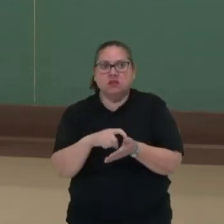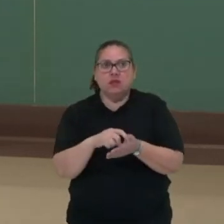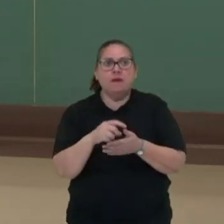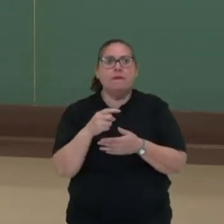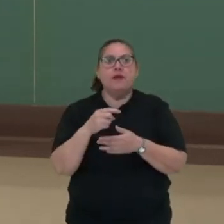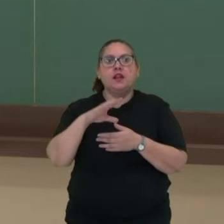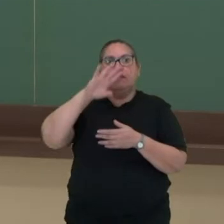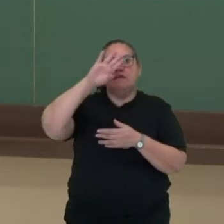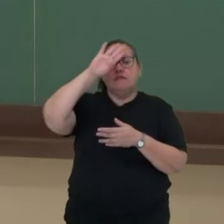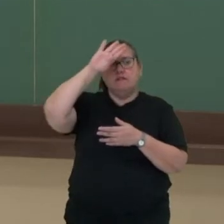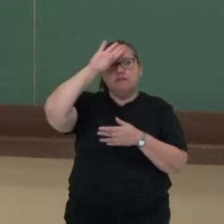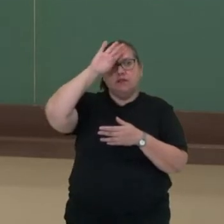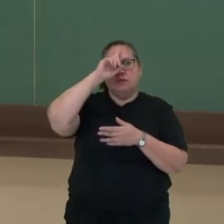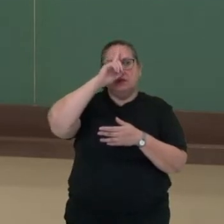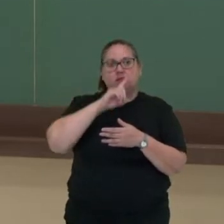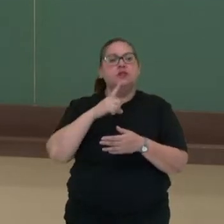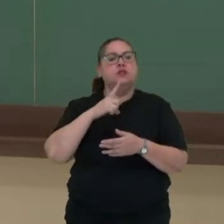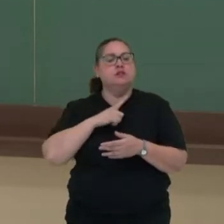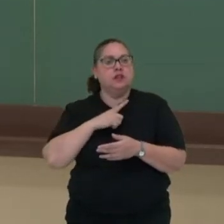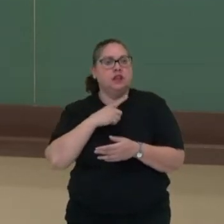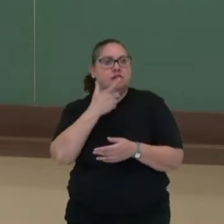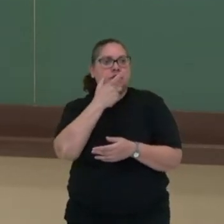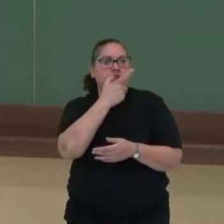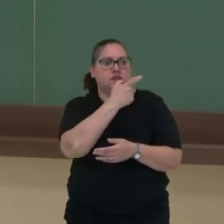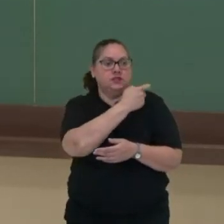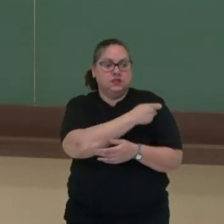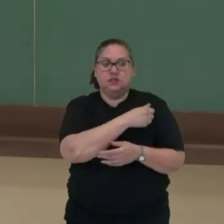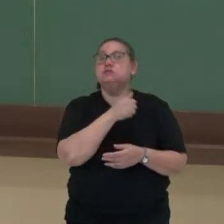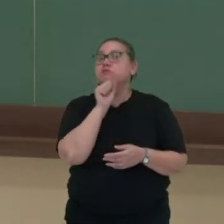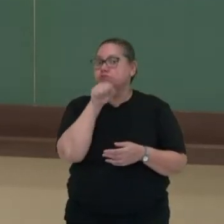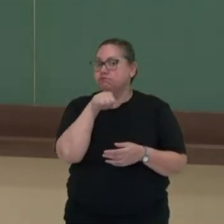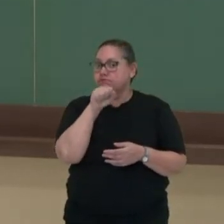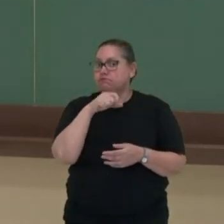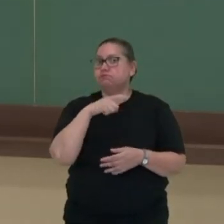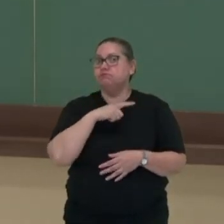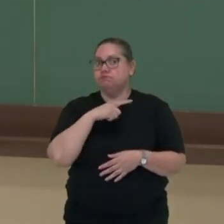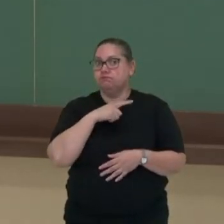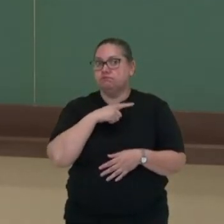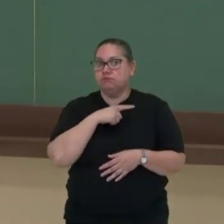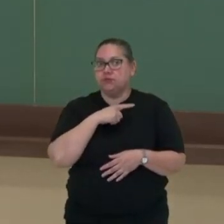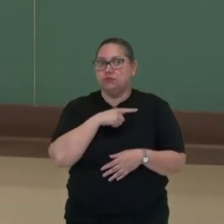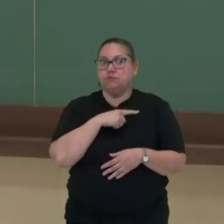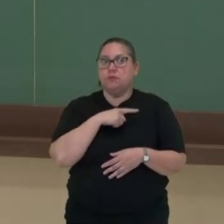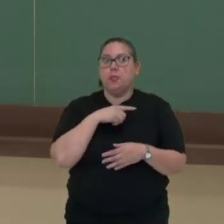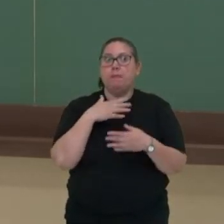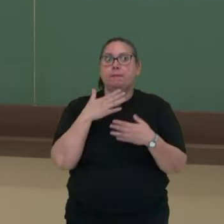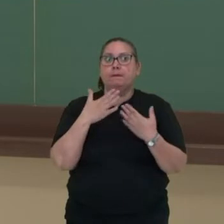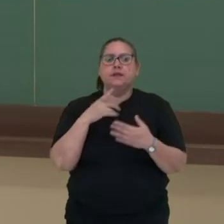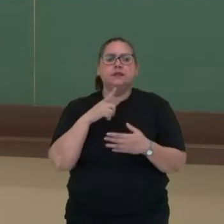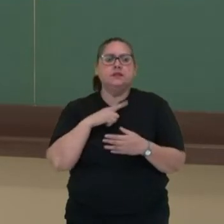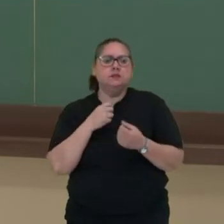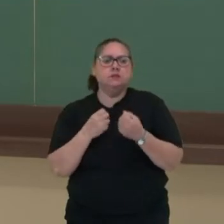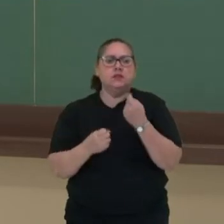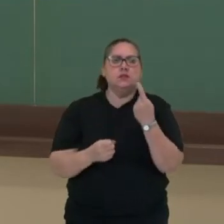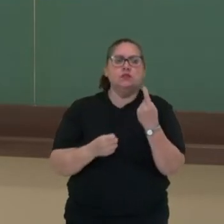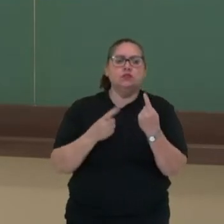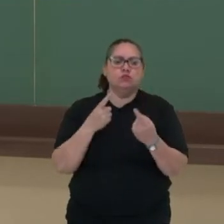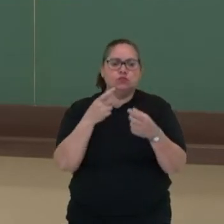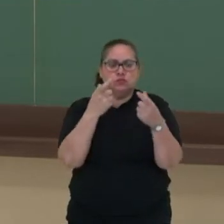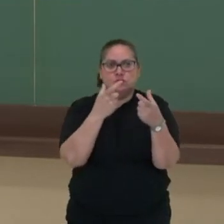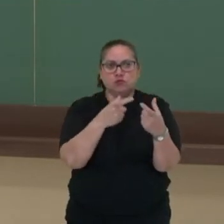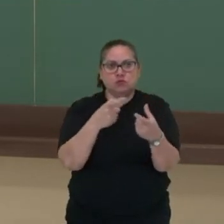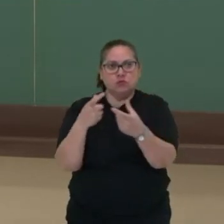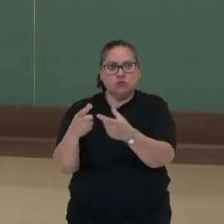febre amarela, existe vacina? Existe sim, existe vacina. Tem alguns